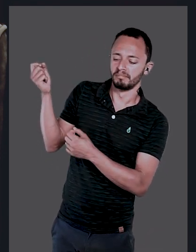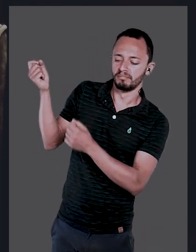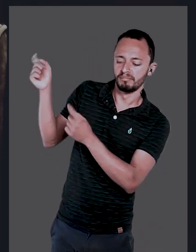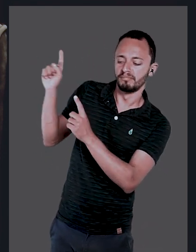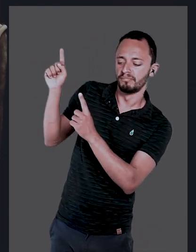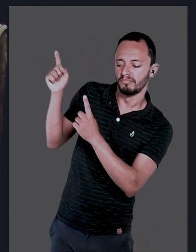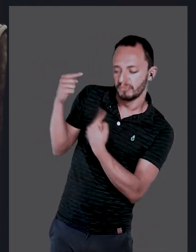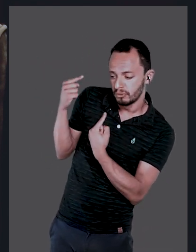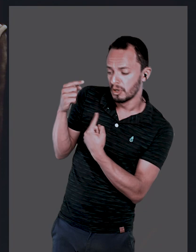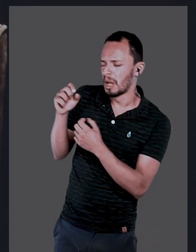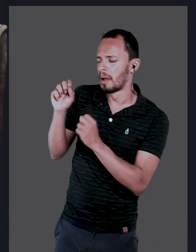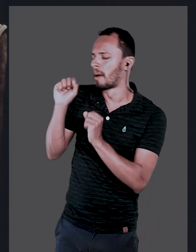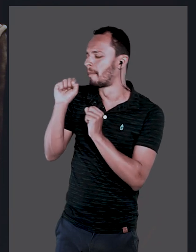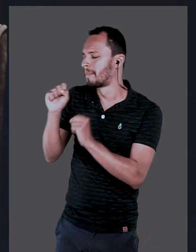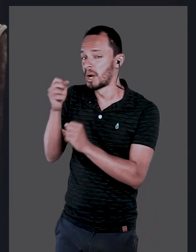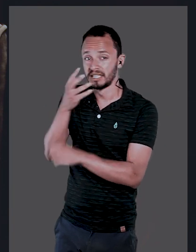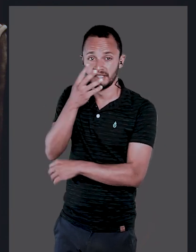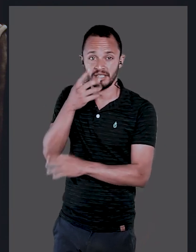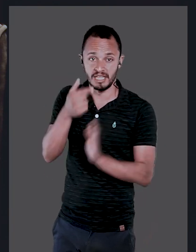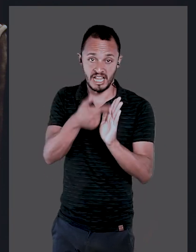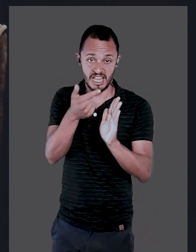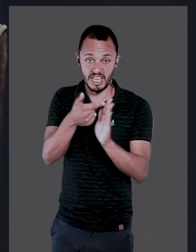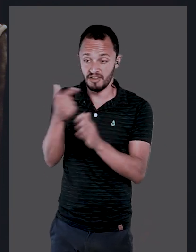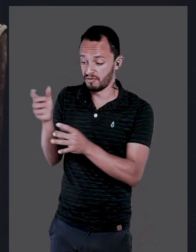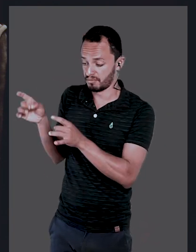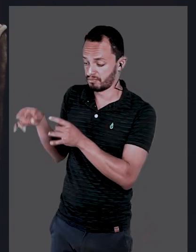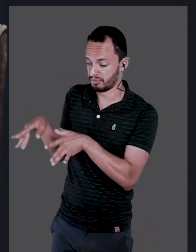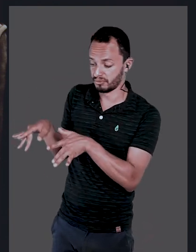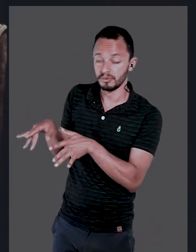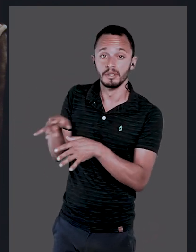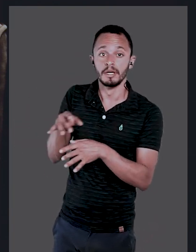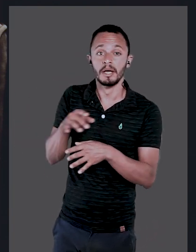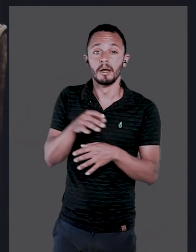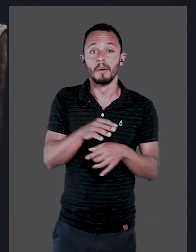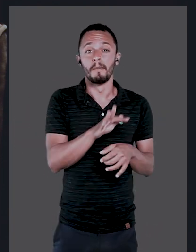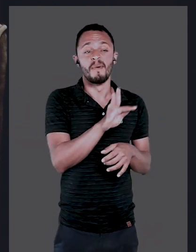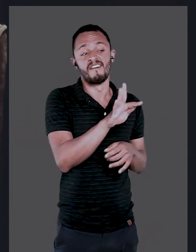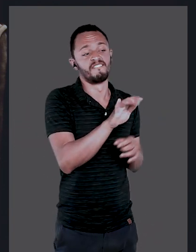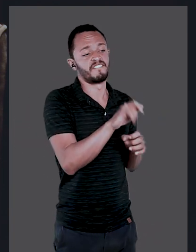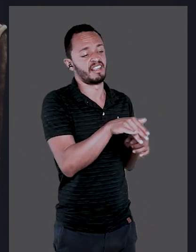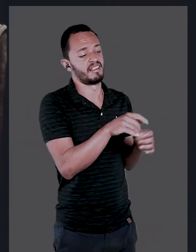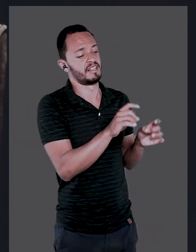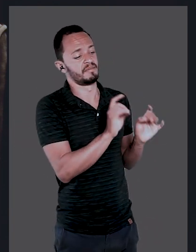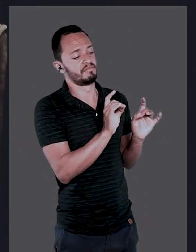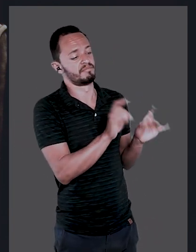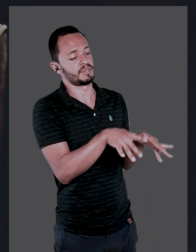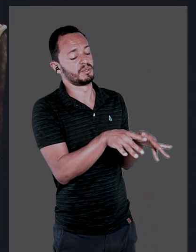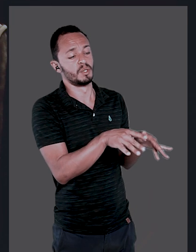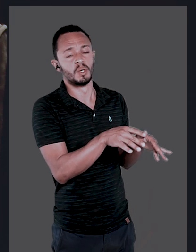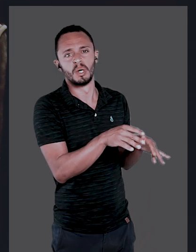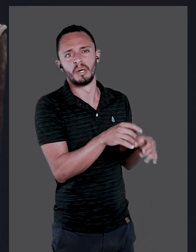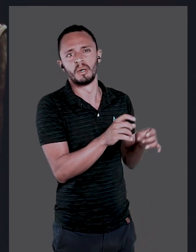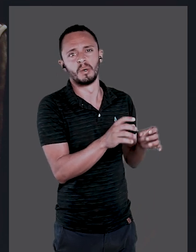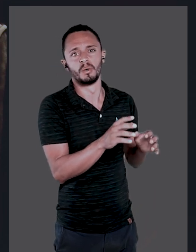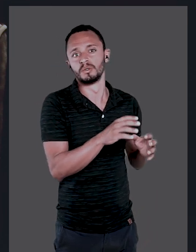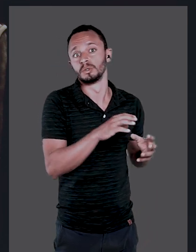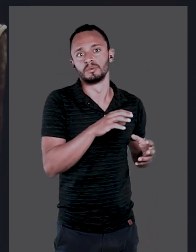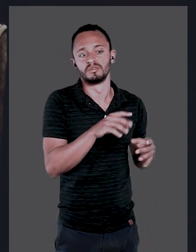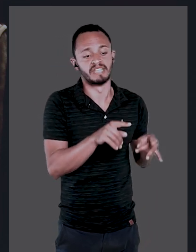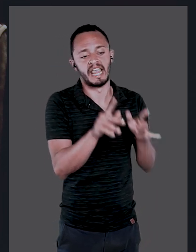ter-me atacado, ter desprezado um livro meu, por mais que eu possa ter sentido que fui relegado para o